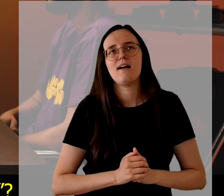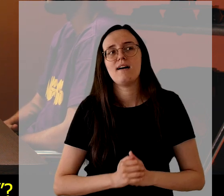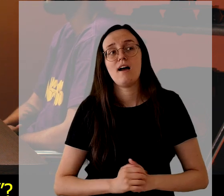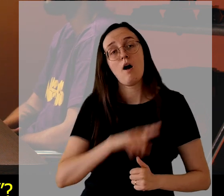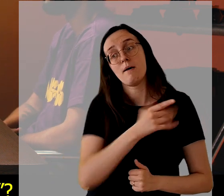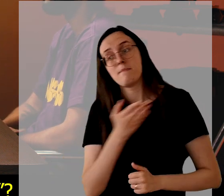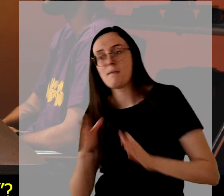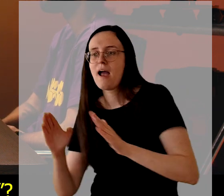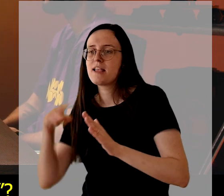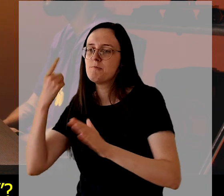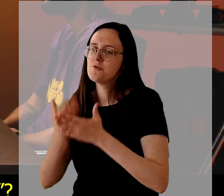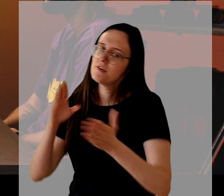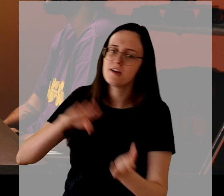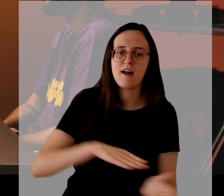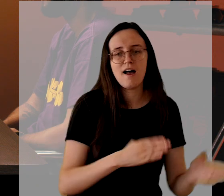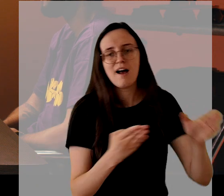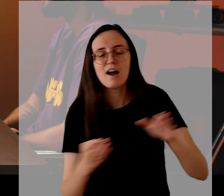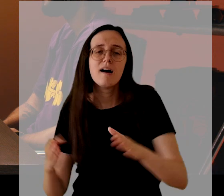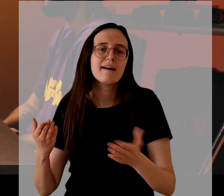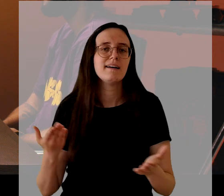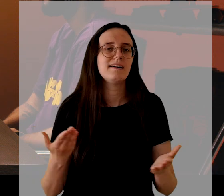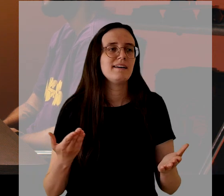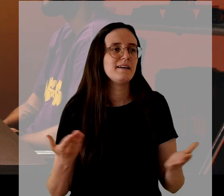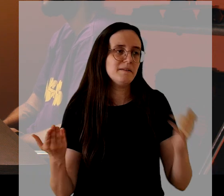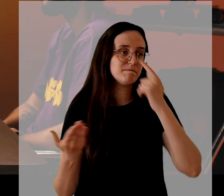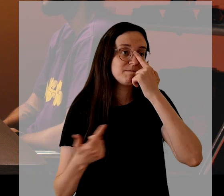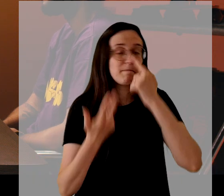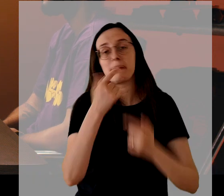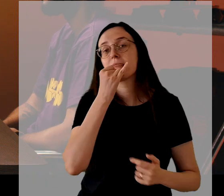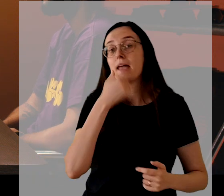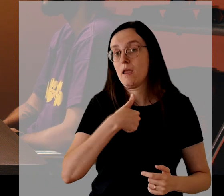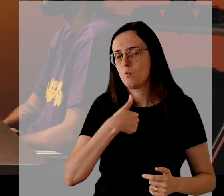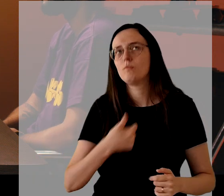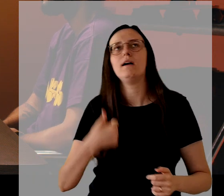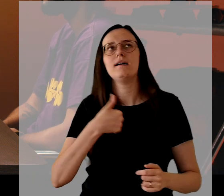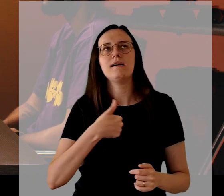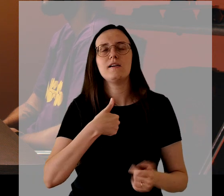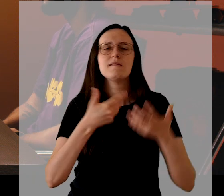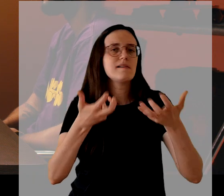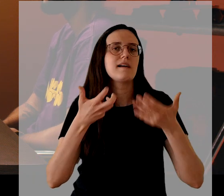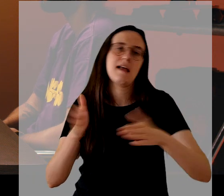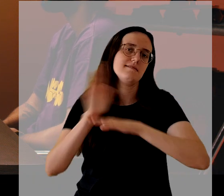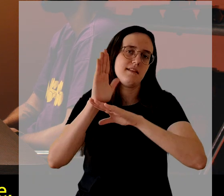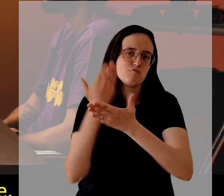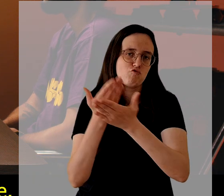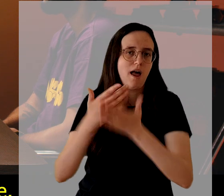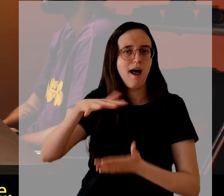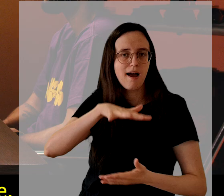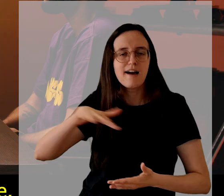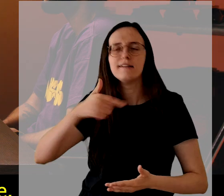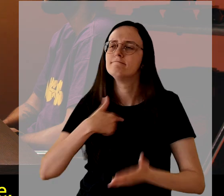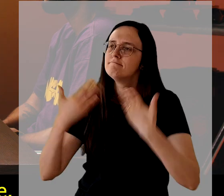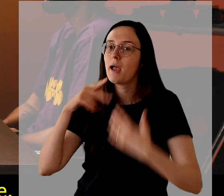para cá, estuda isso, estuda aquilo, né? Igual eu, por exemplo, eu queria fazer cinema, conversei